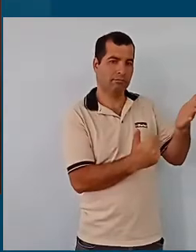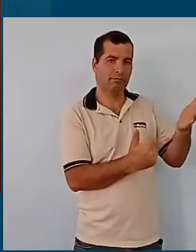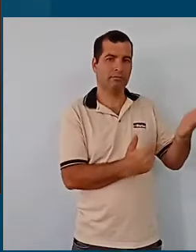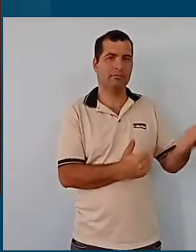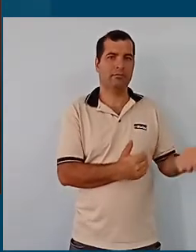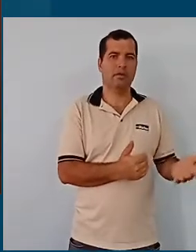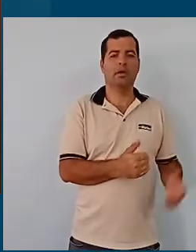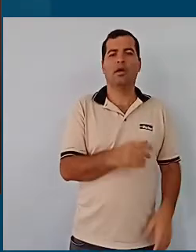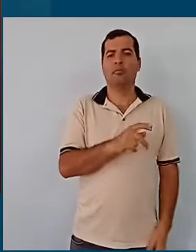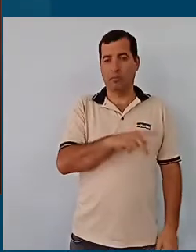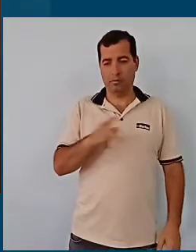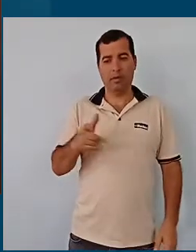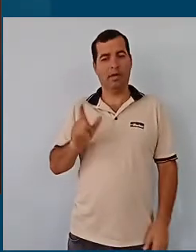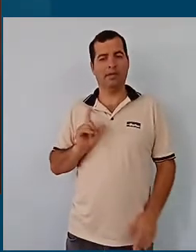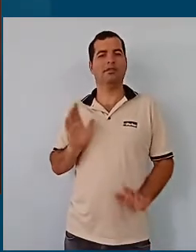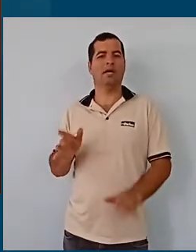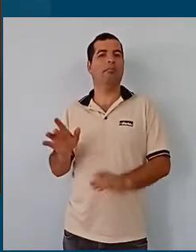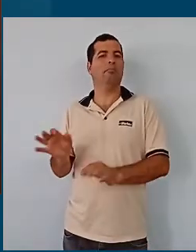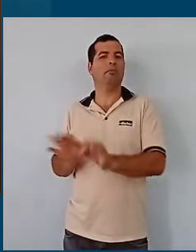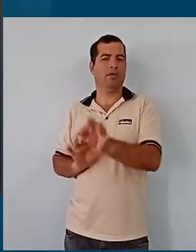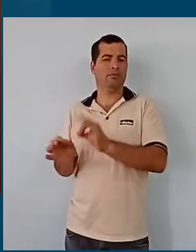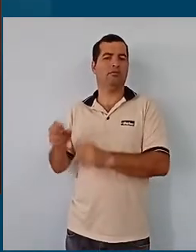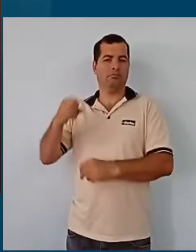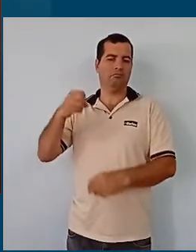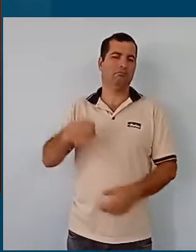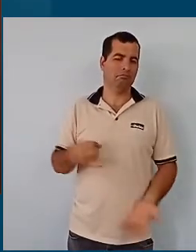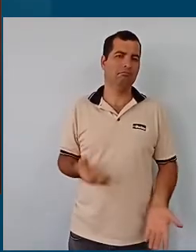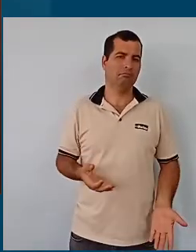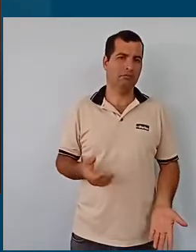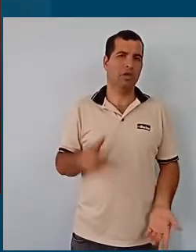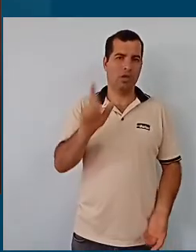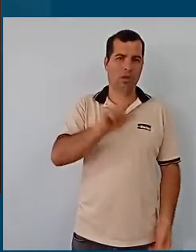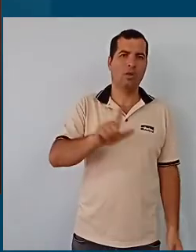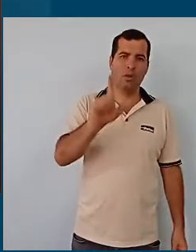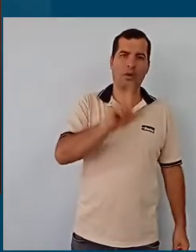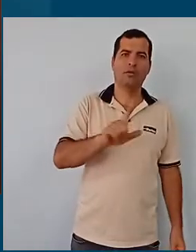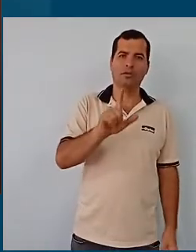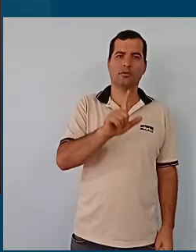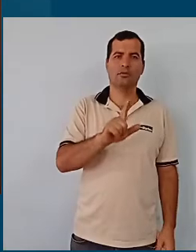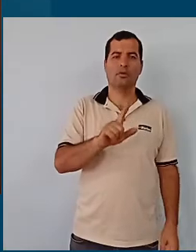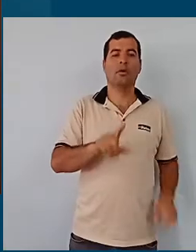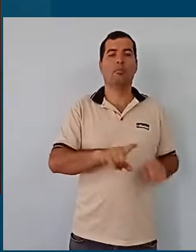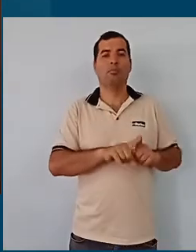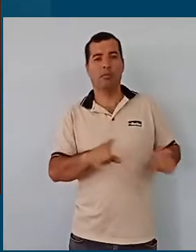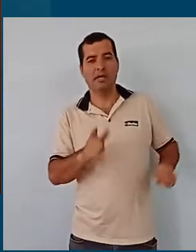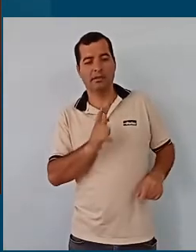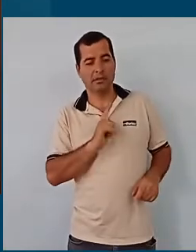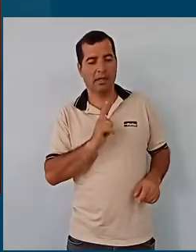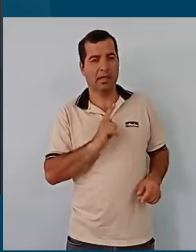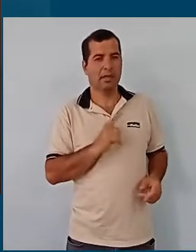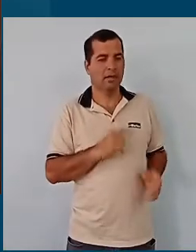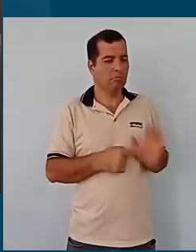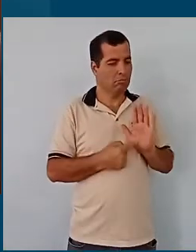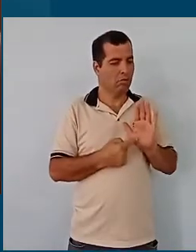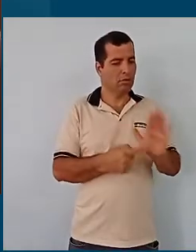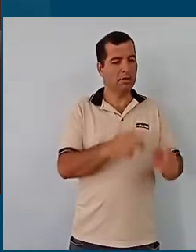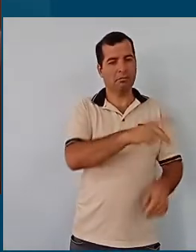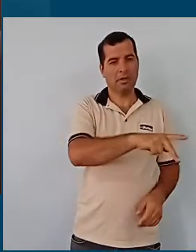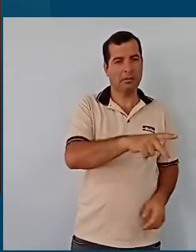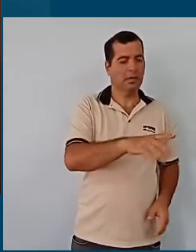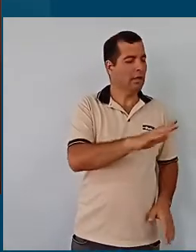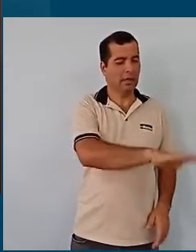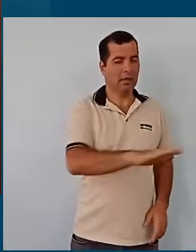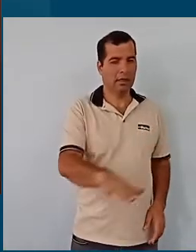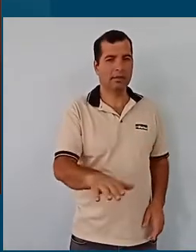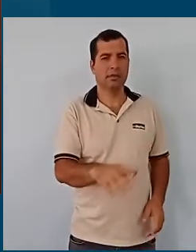professor não precise planejar o seu dia. Ele vem para o trabalho com propostas de como ele vai encantar